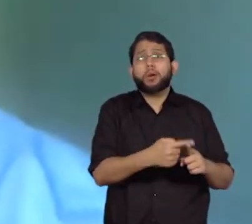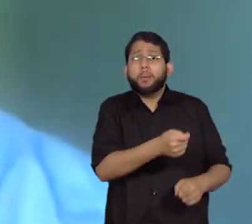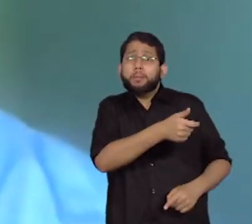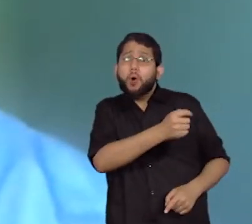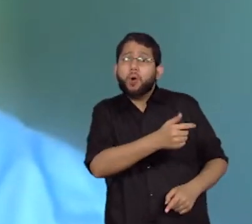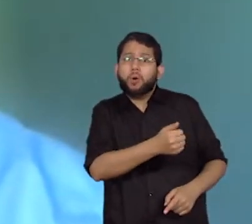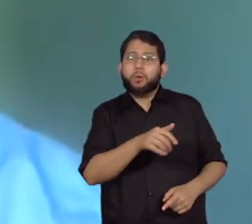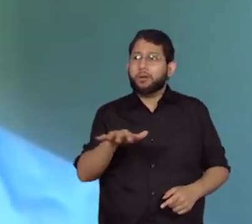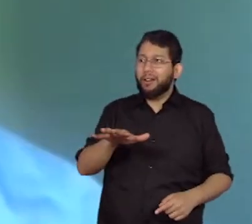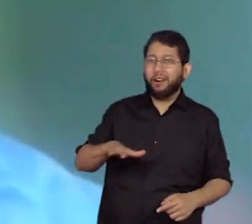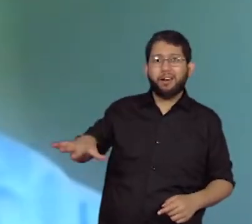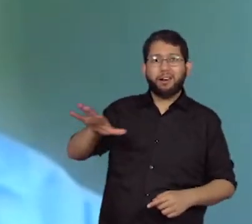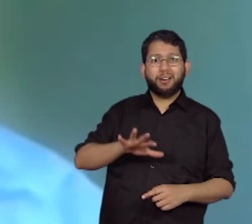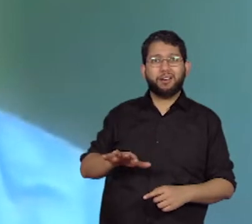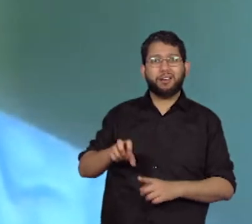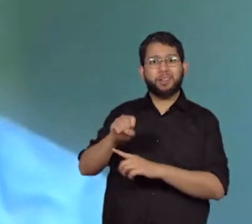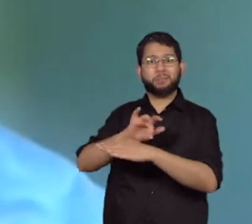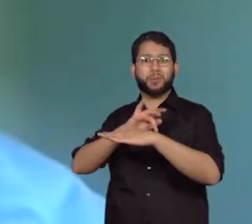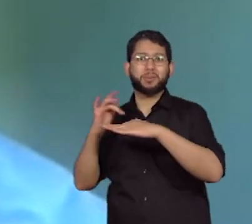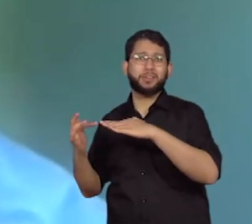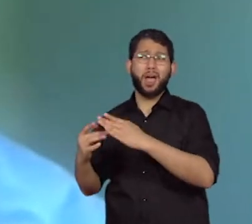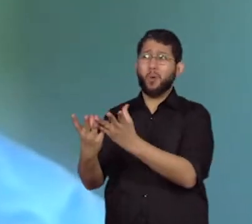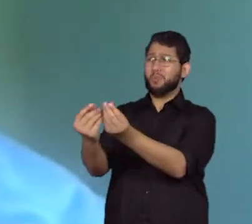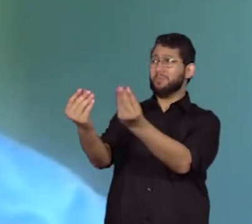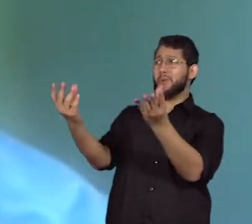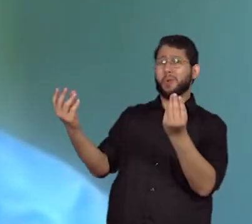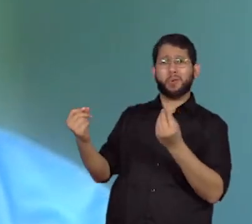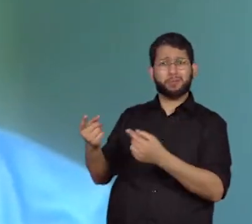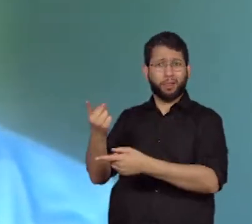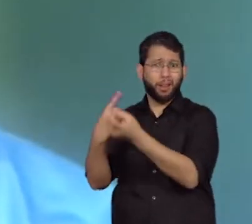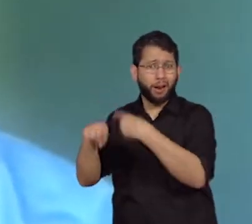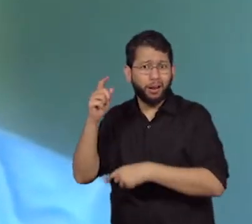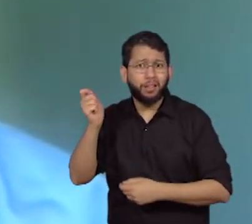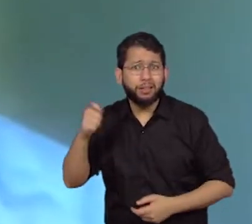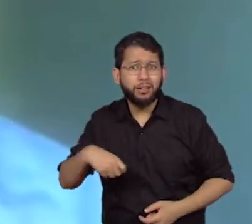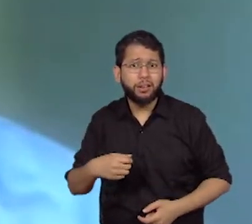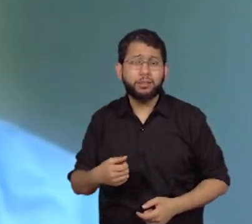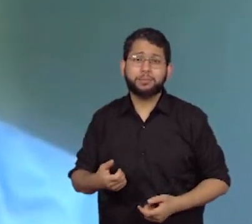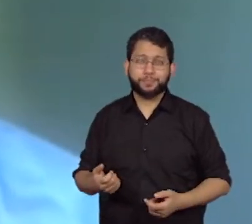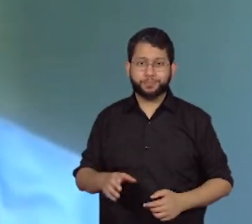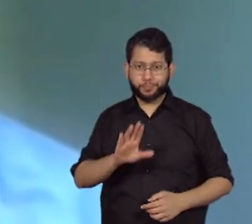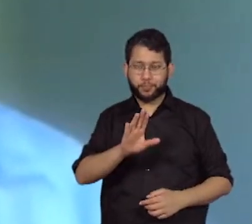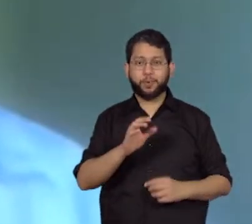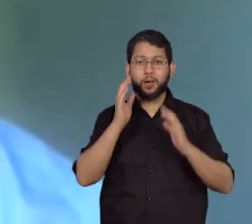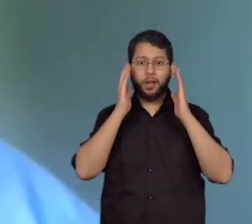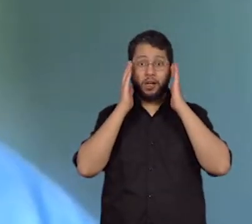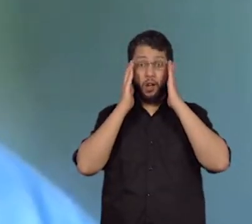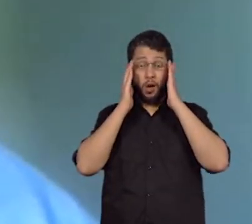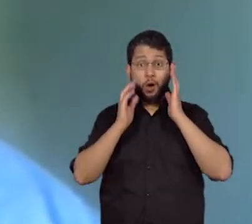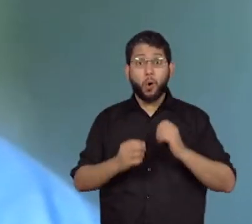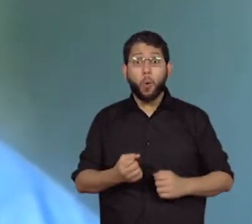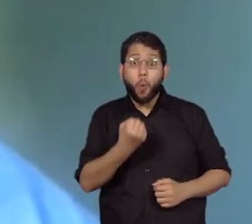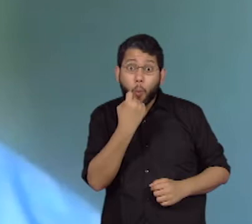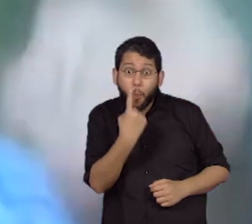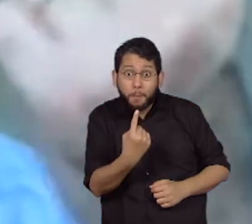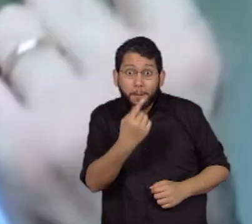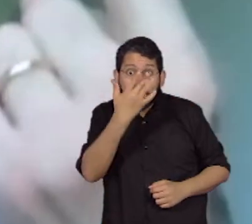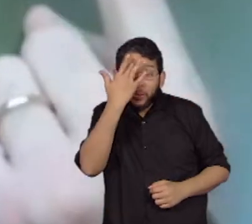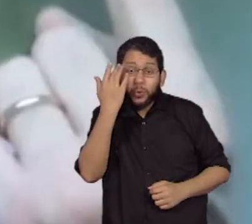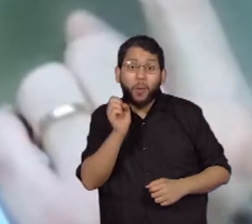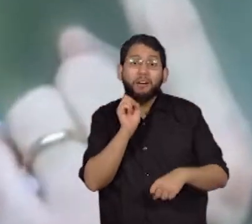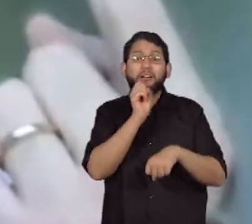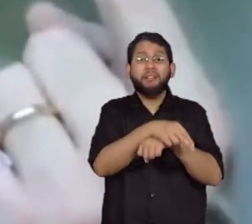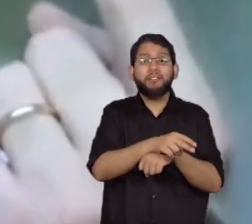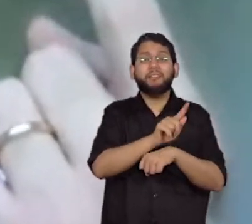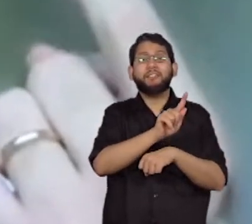você sendo um produtor de conteúdo ou um influenciador digital. Porque para cada candidato a medicina ou a